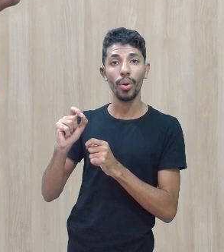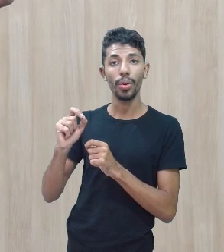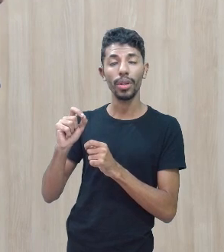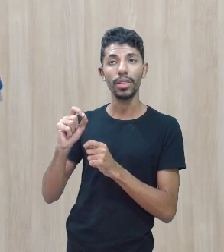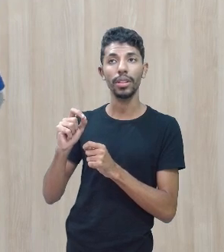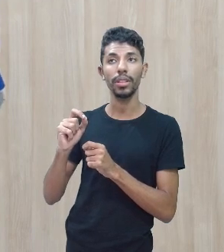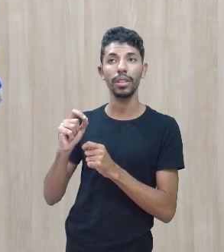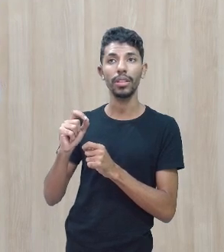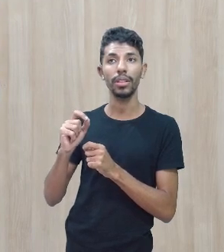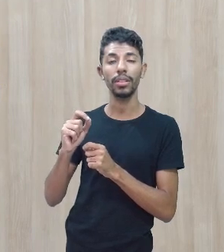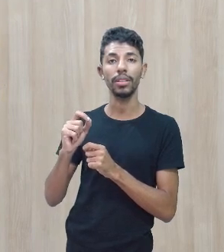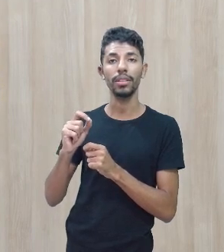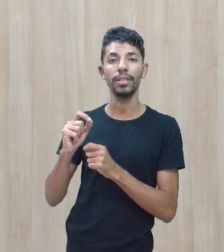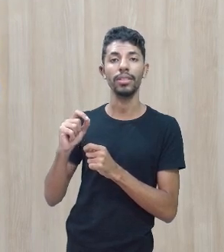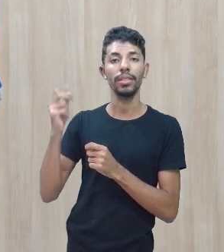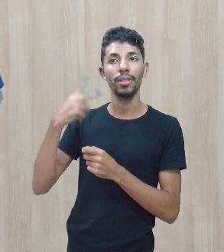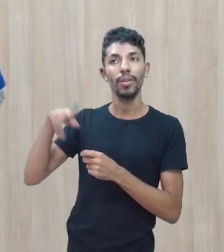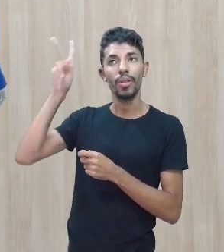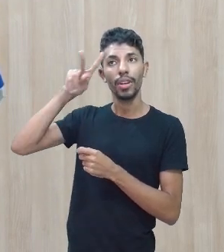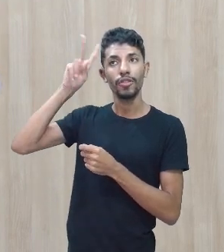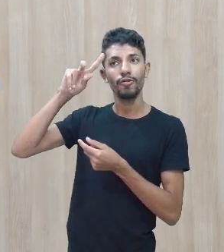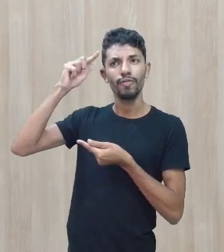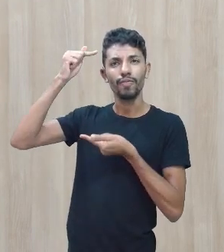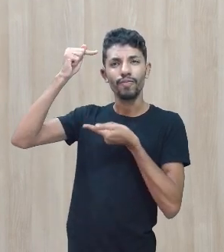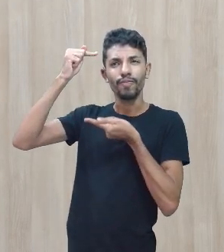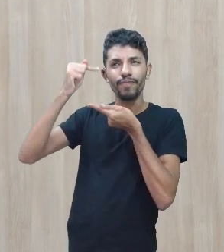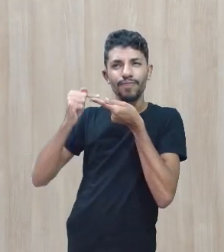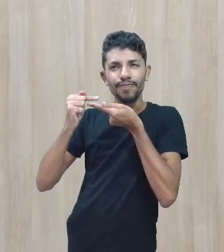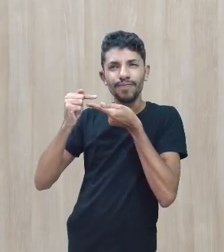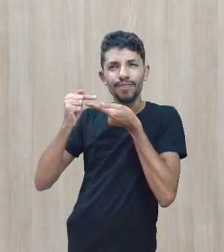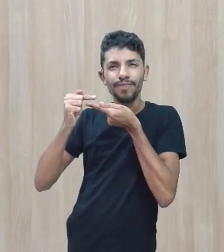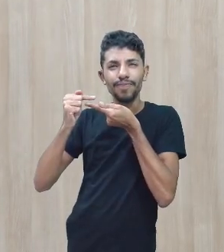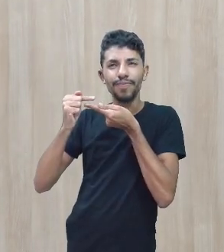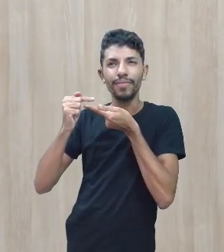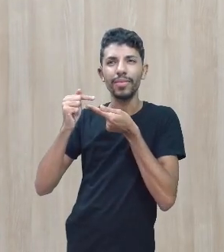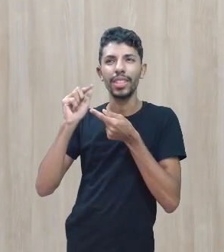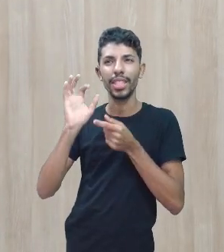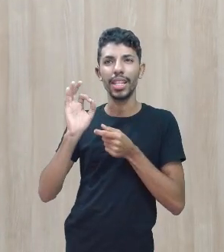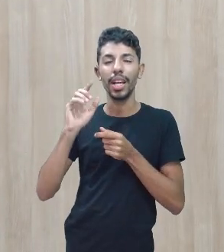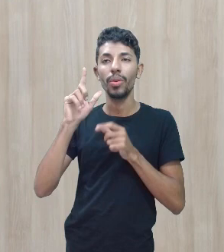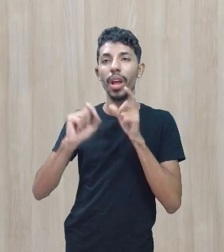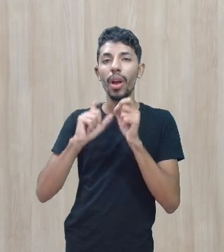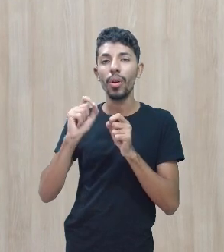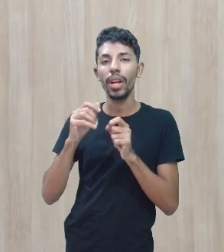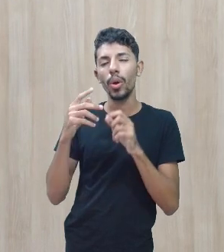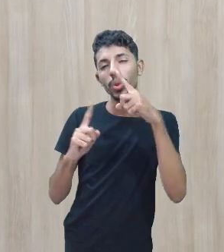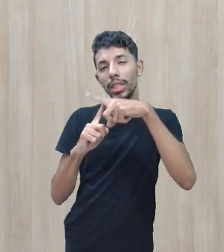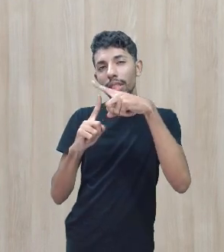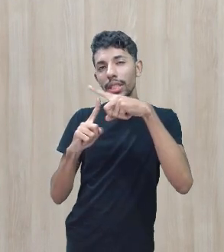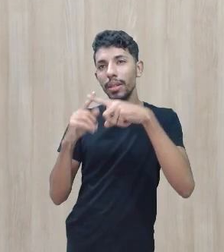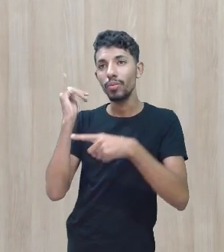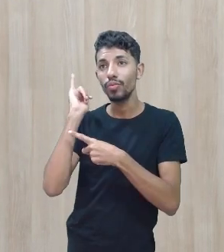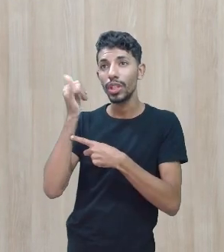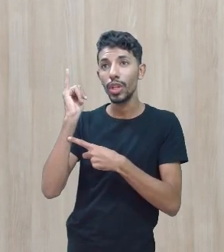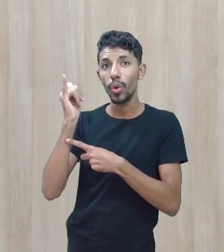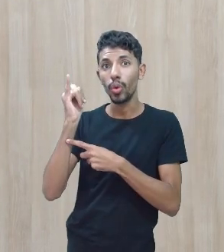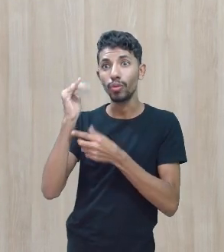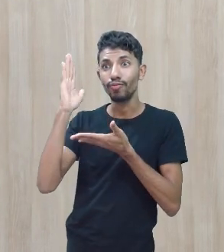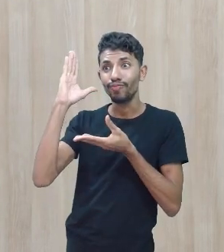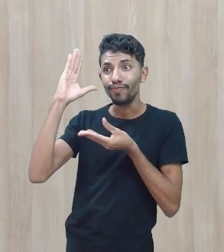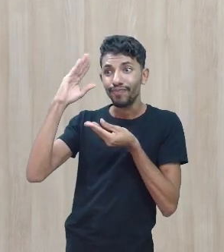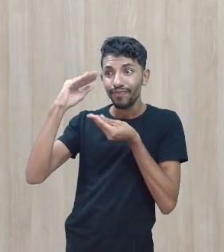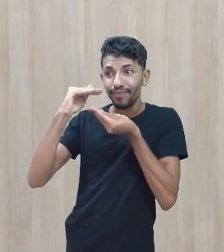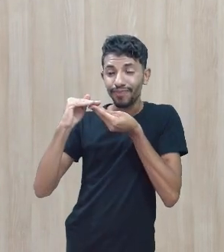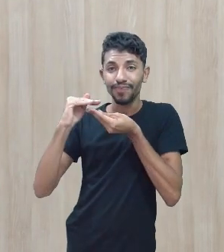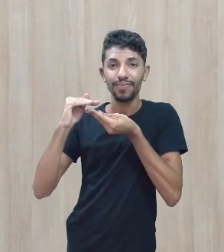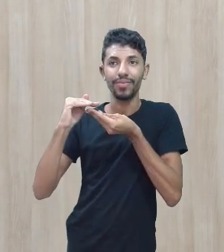saga. O que é a mini saga? A mini saga é uma espécie de conto mais reduzido ainda,